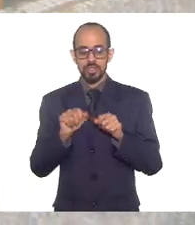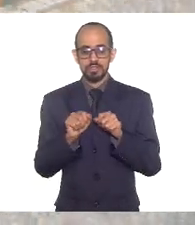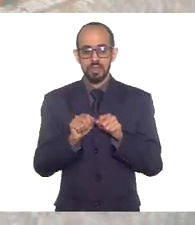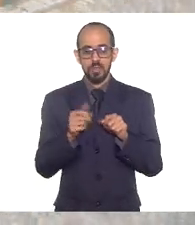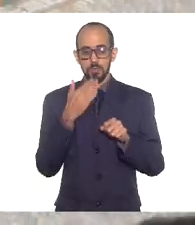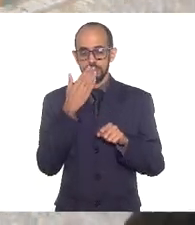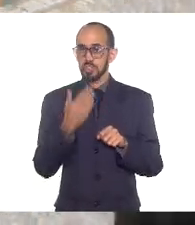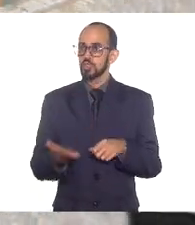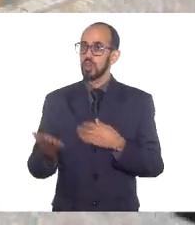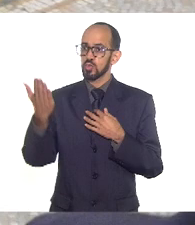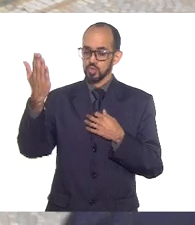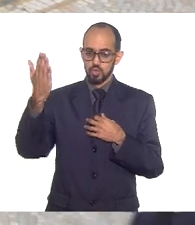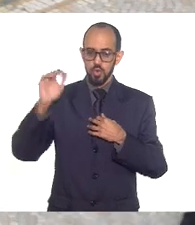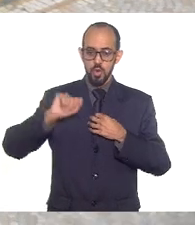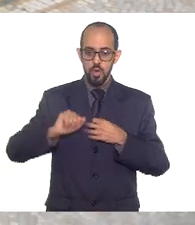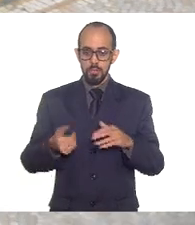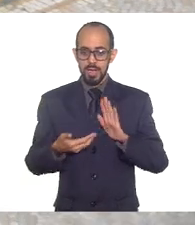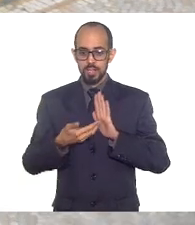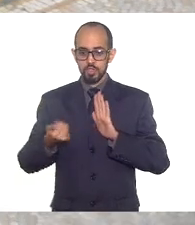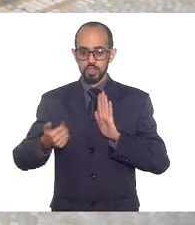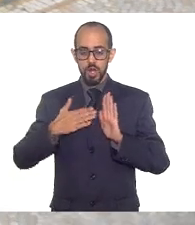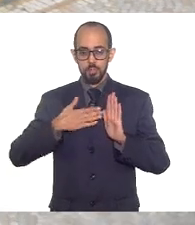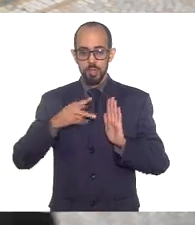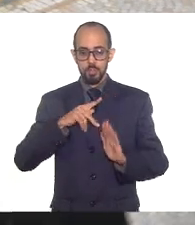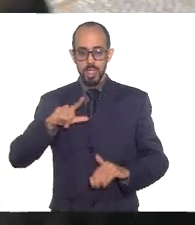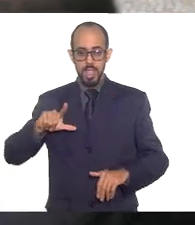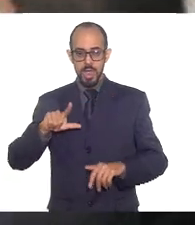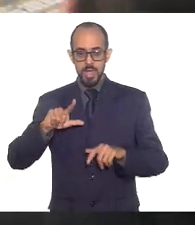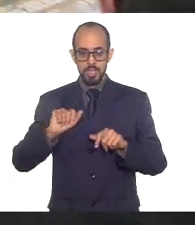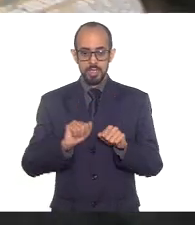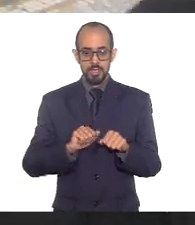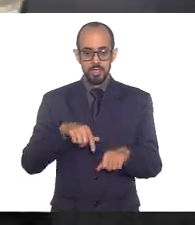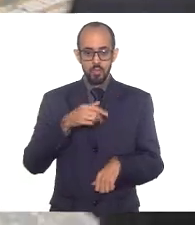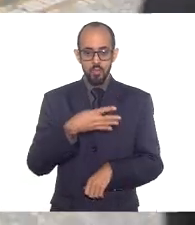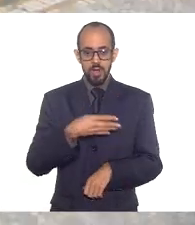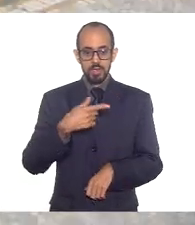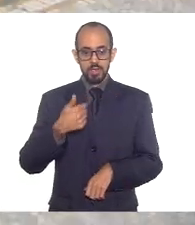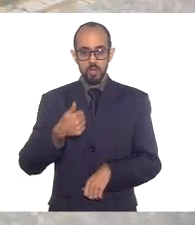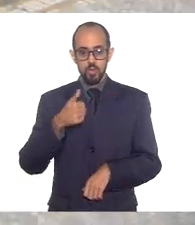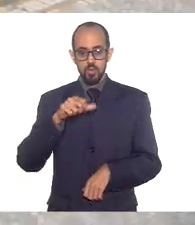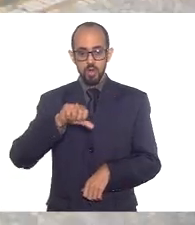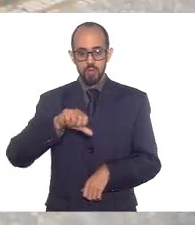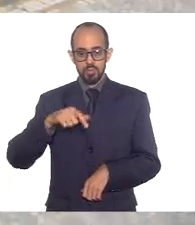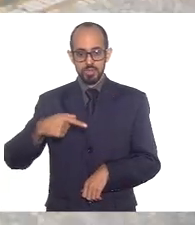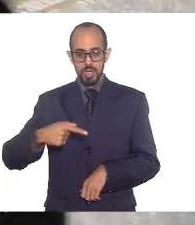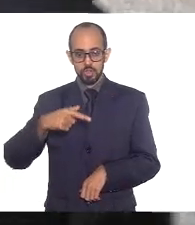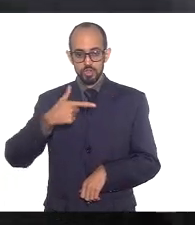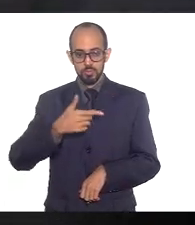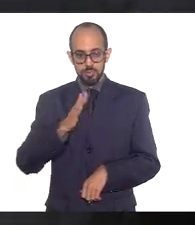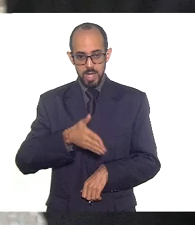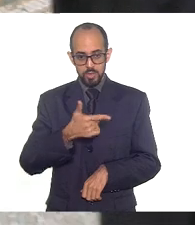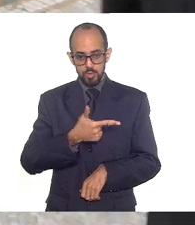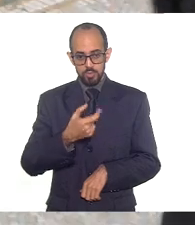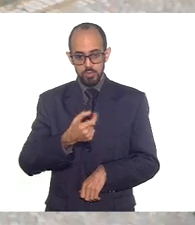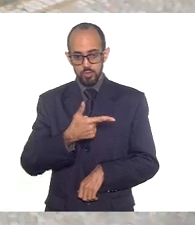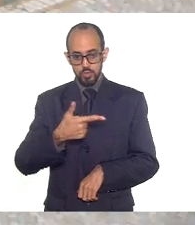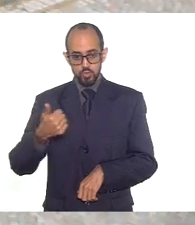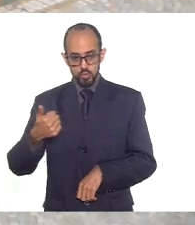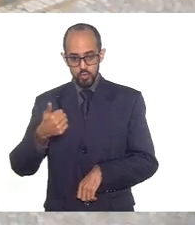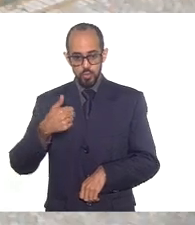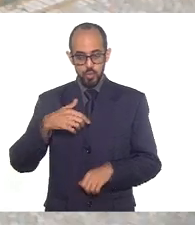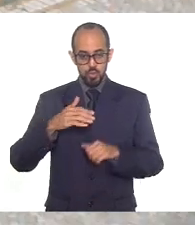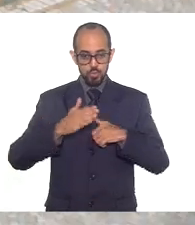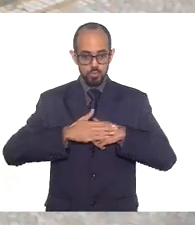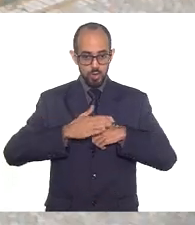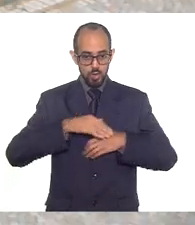ao Senhor para retirar de pauta o meu projeto de lei o 4197 2021 de minha autoria de